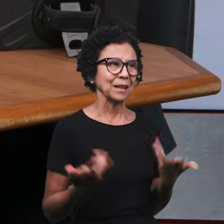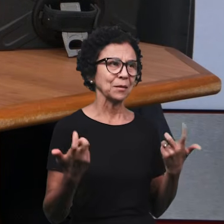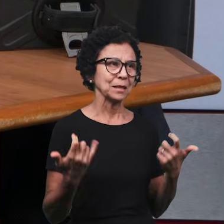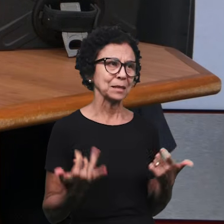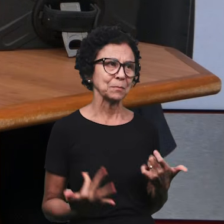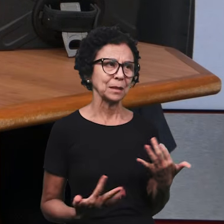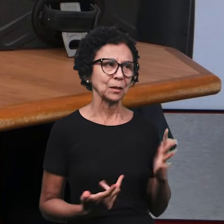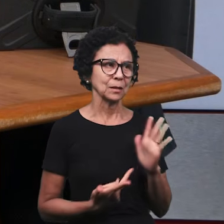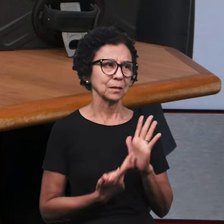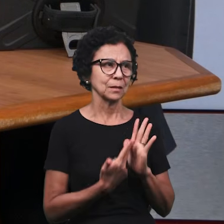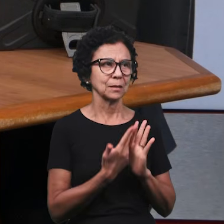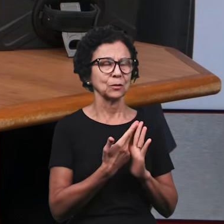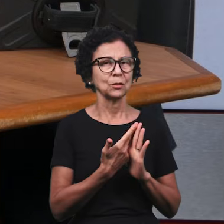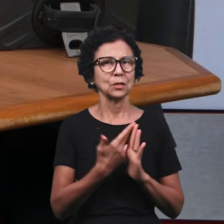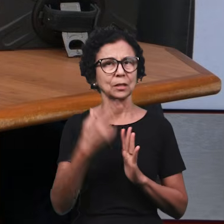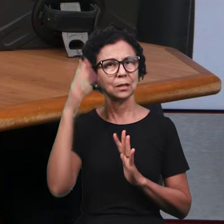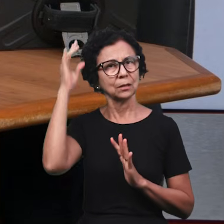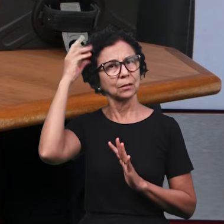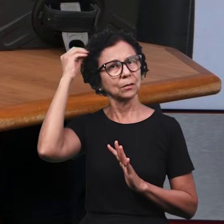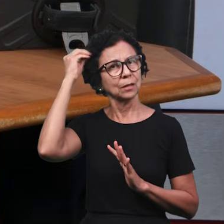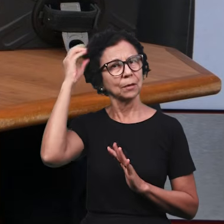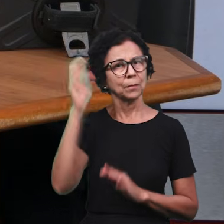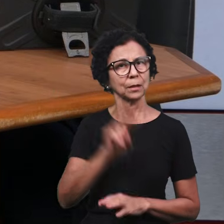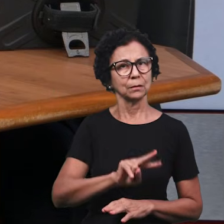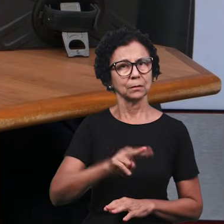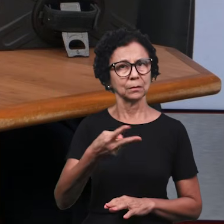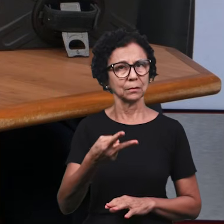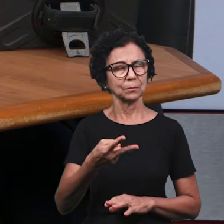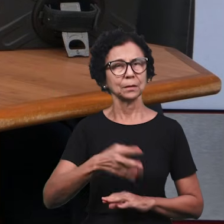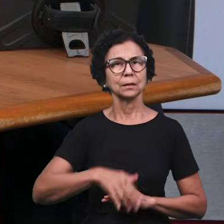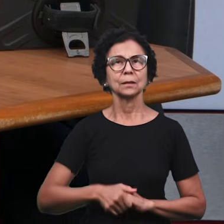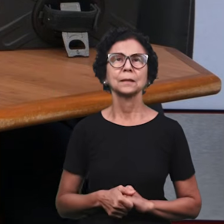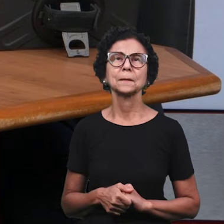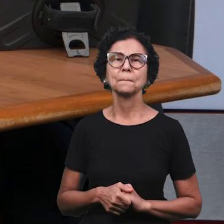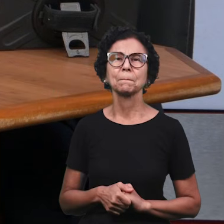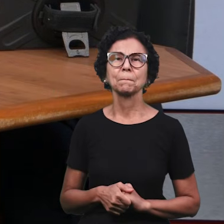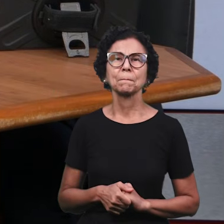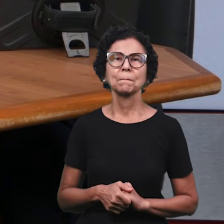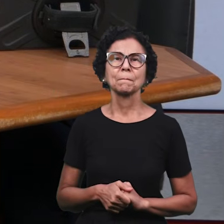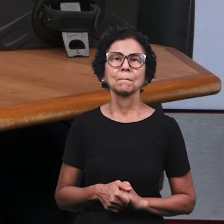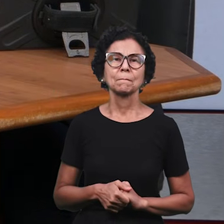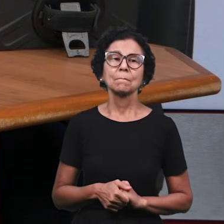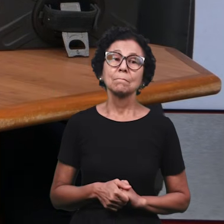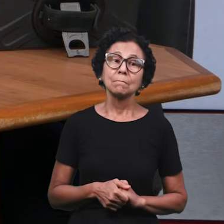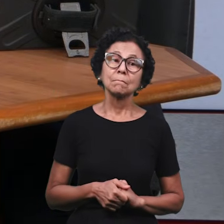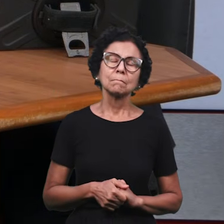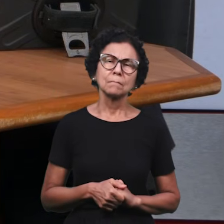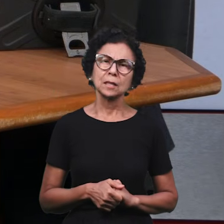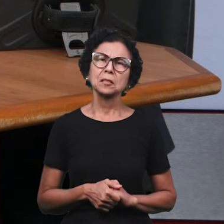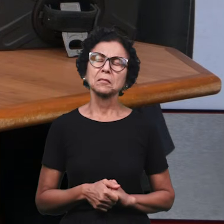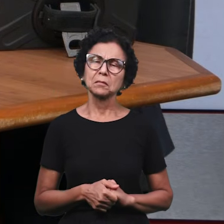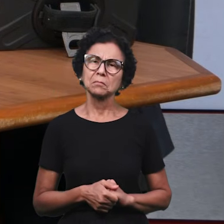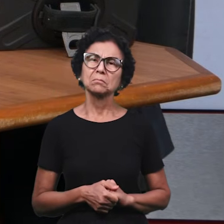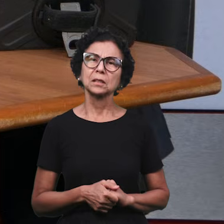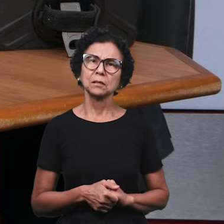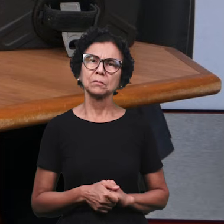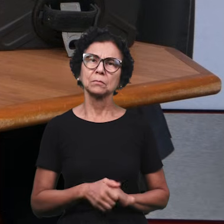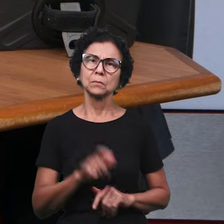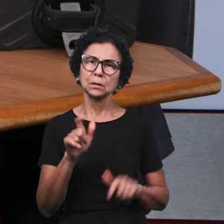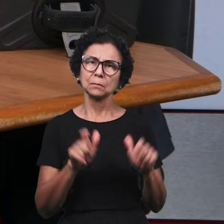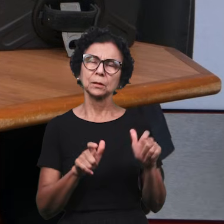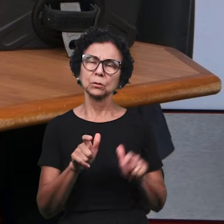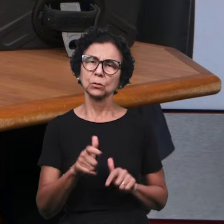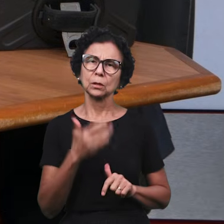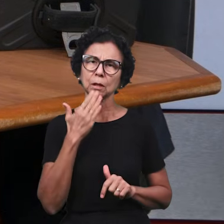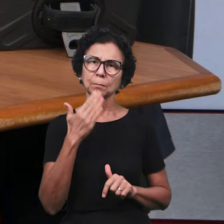essa cirurgia de transplante capilar, né? Que é uma das coisas que tem surgido muito no nosso